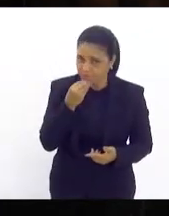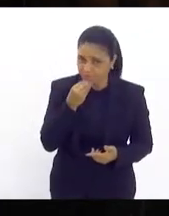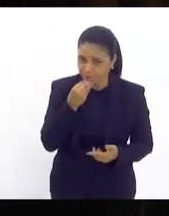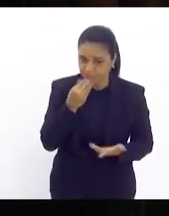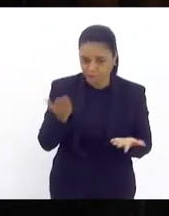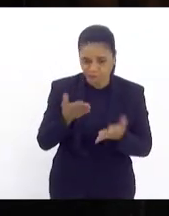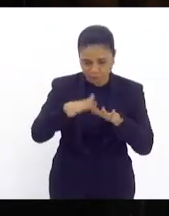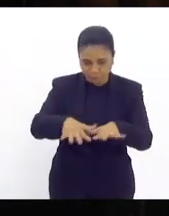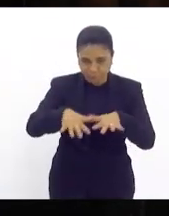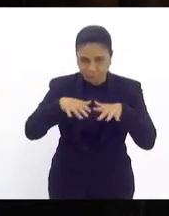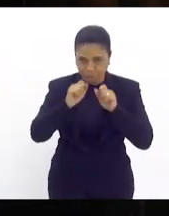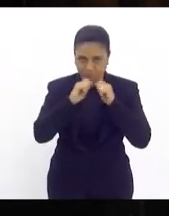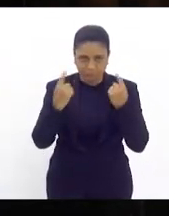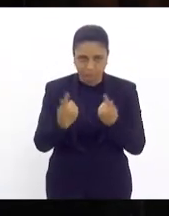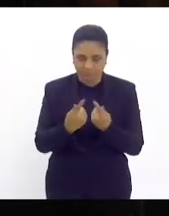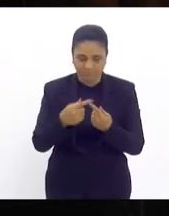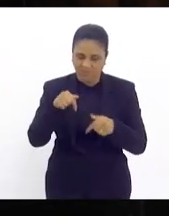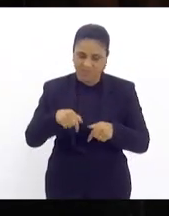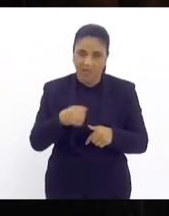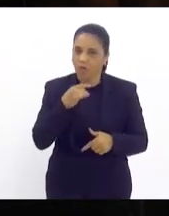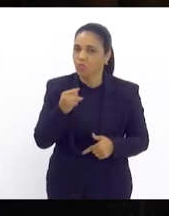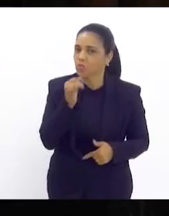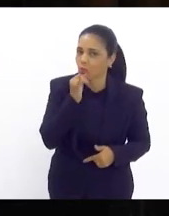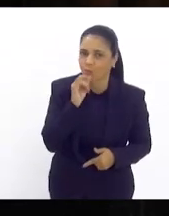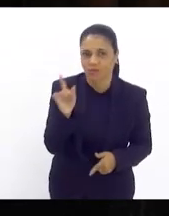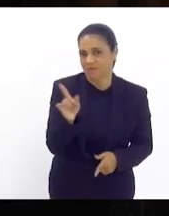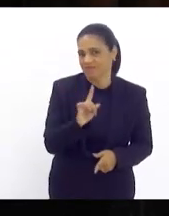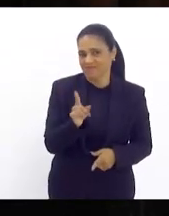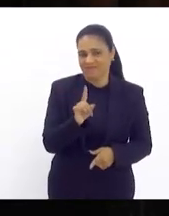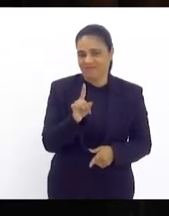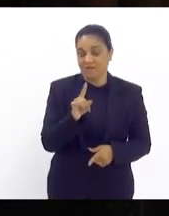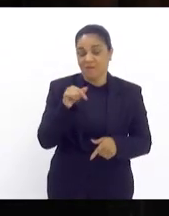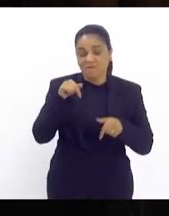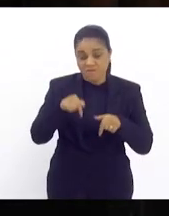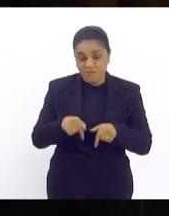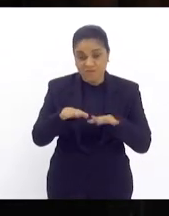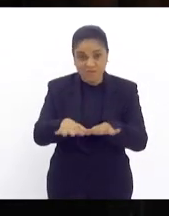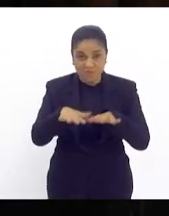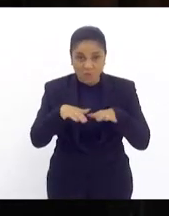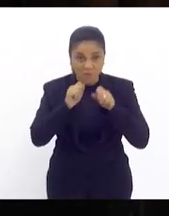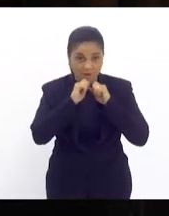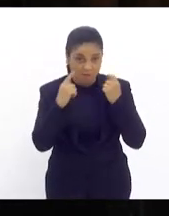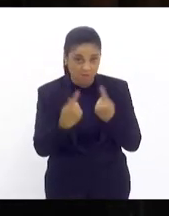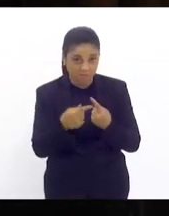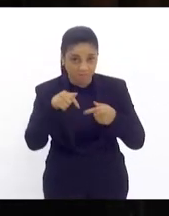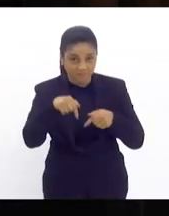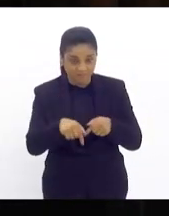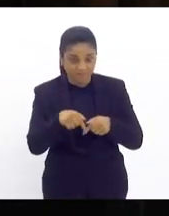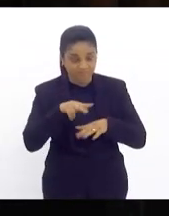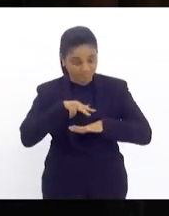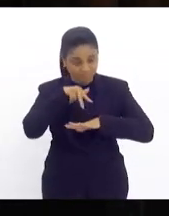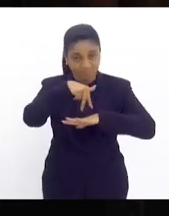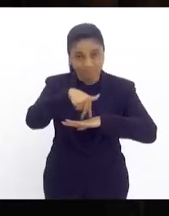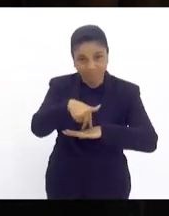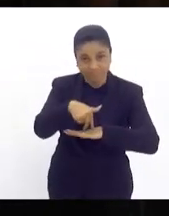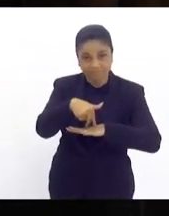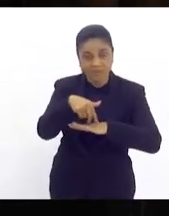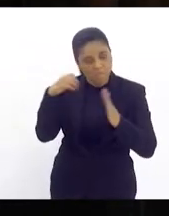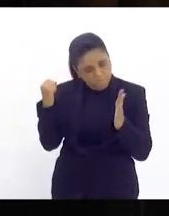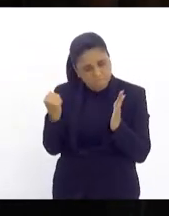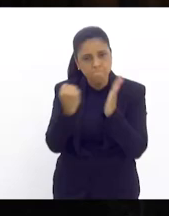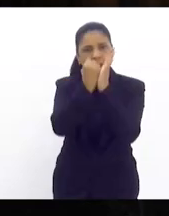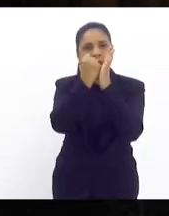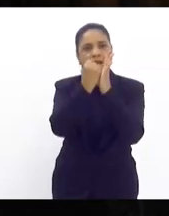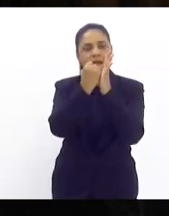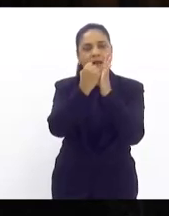Parlamento ela não é por acaso a nossa passagem aqui no parlamento é também para marcar esse